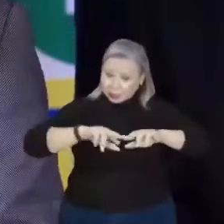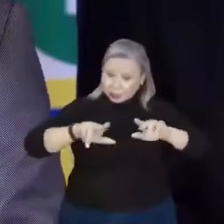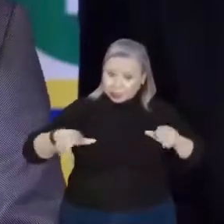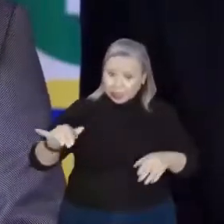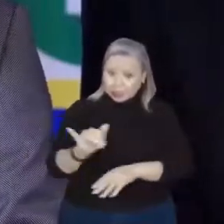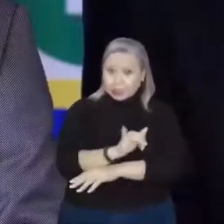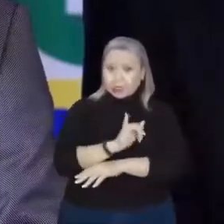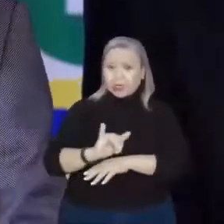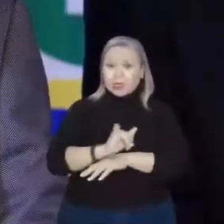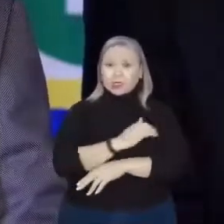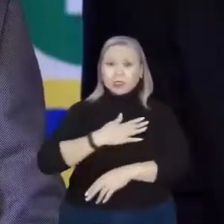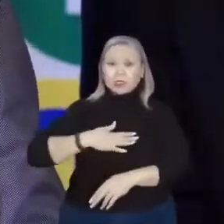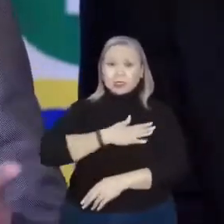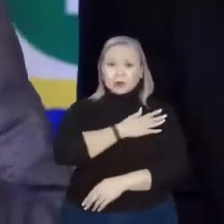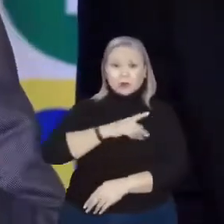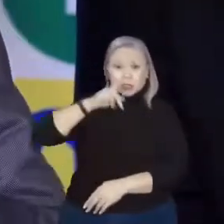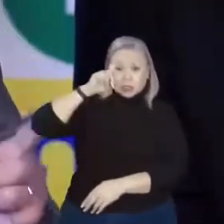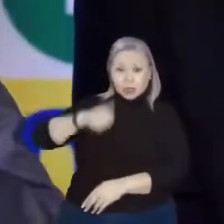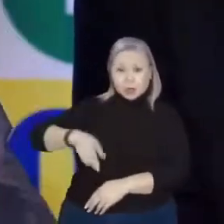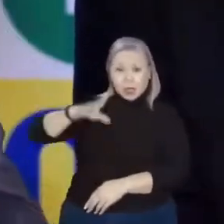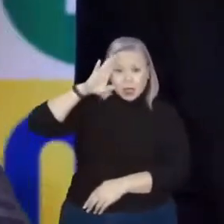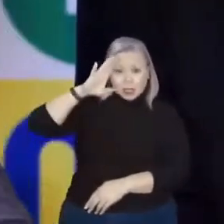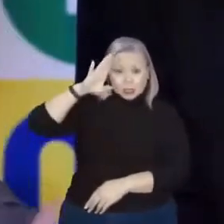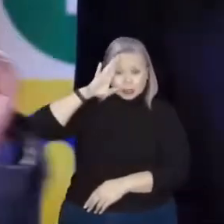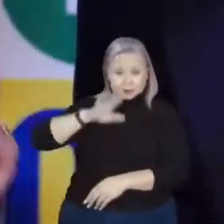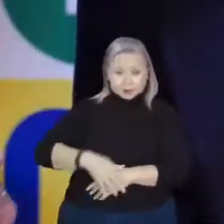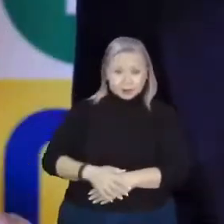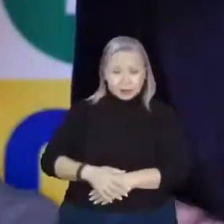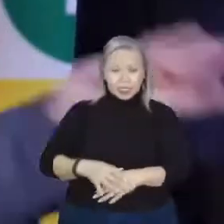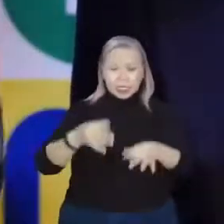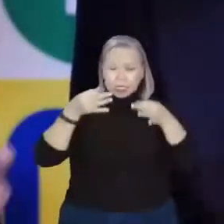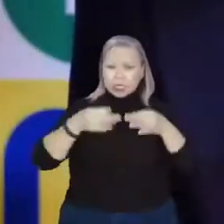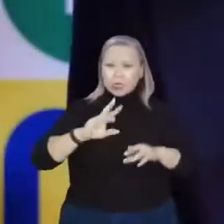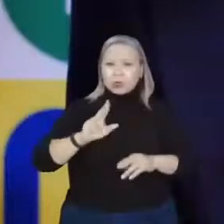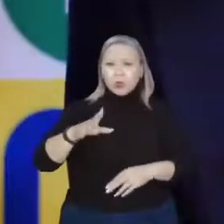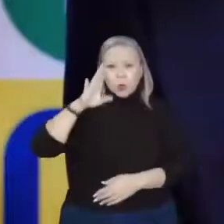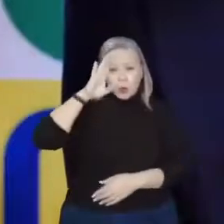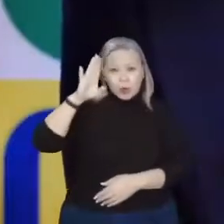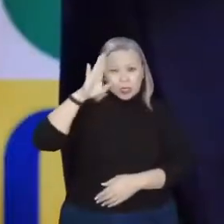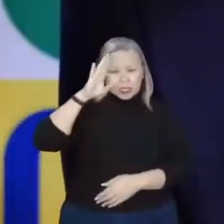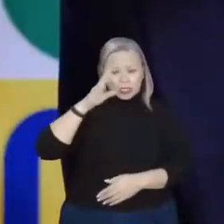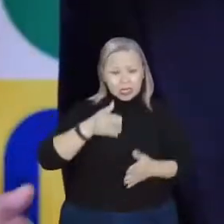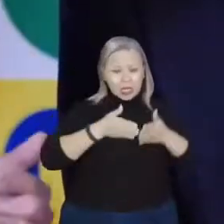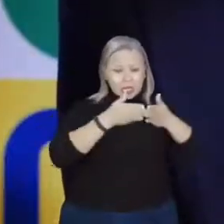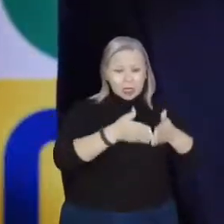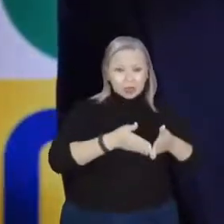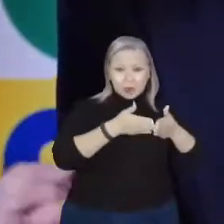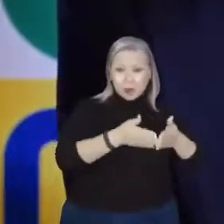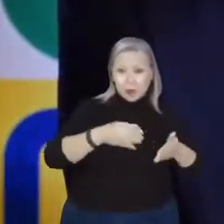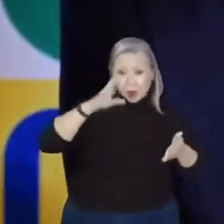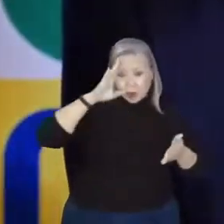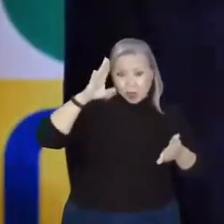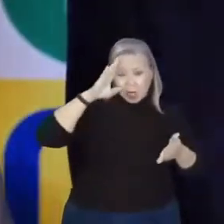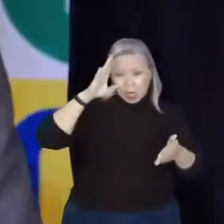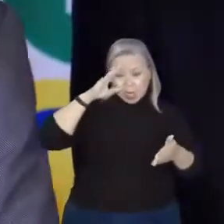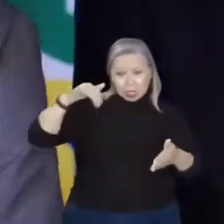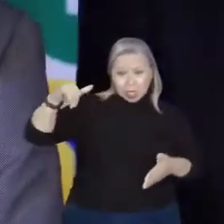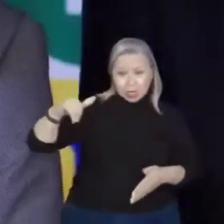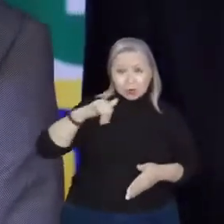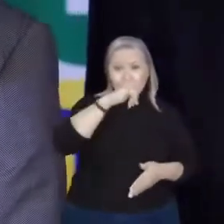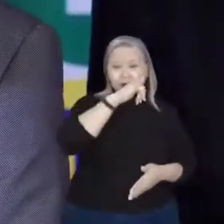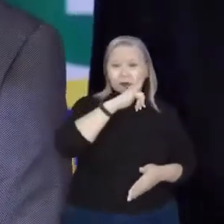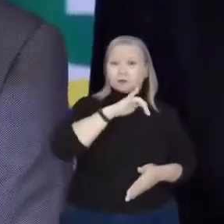Forças Armadas. Eu tenho certeza que nunca o Exército, nunca a Marinha, nunca a Aeronáutica recebeu tanta ajuda de um